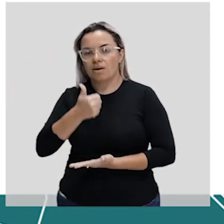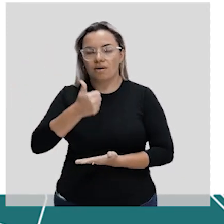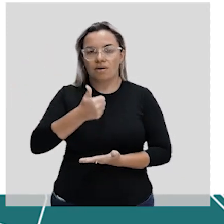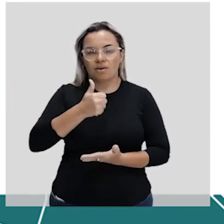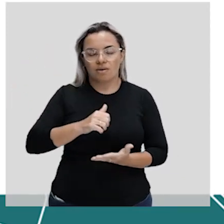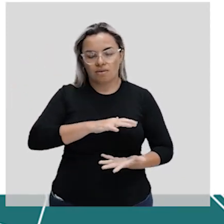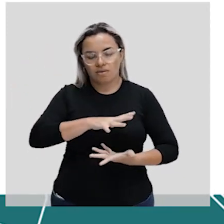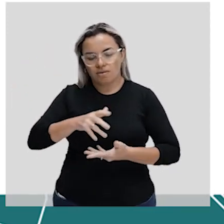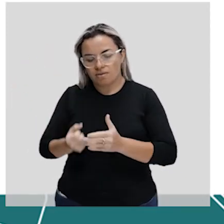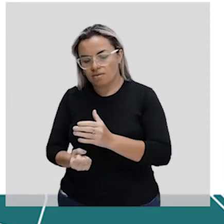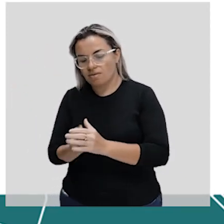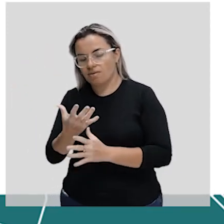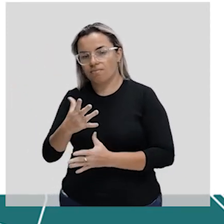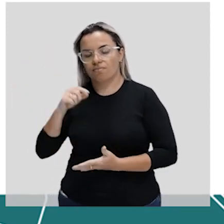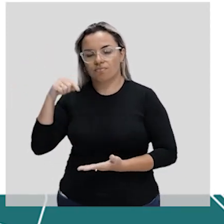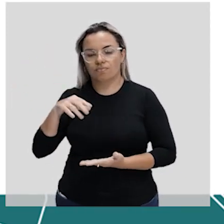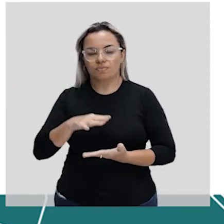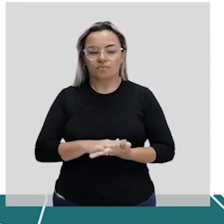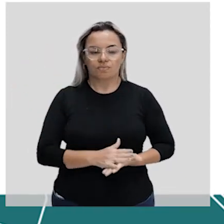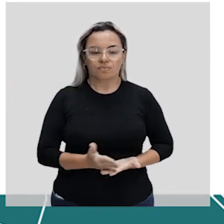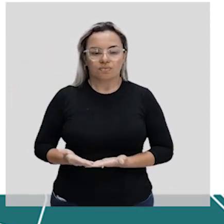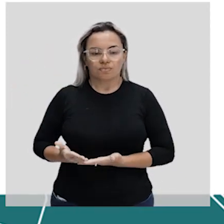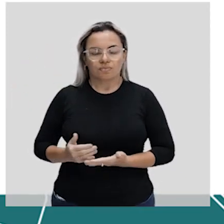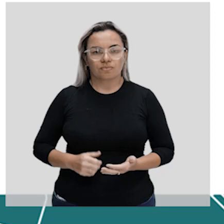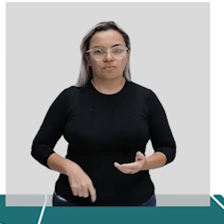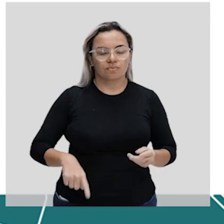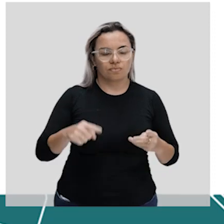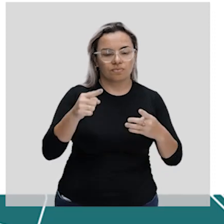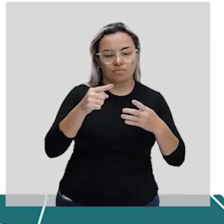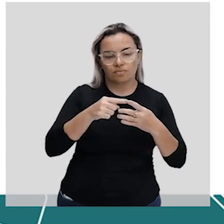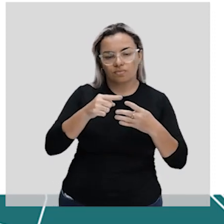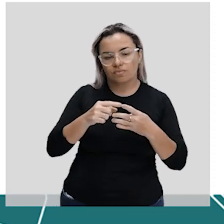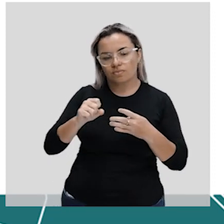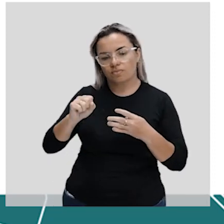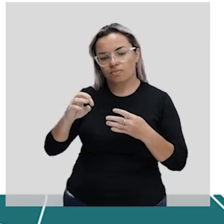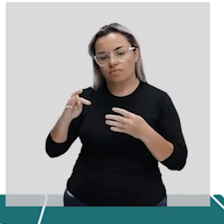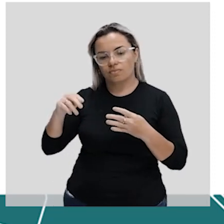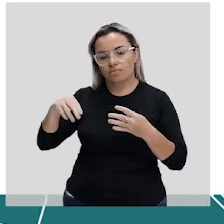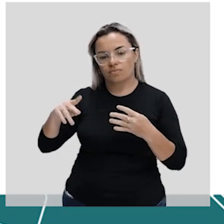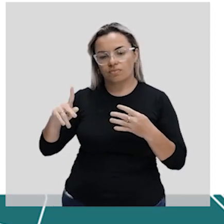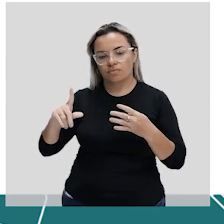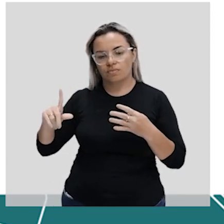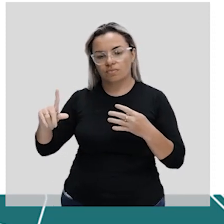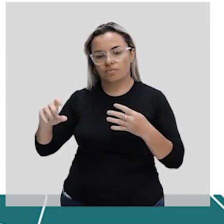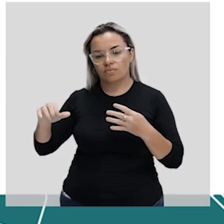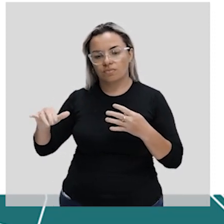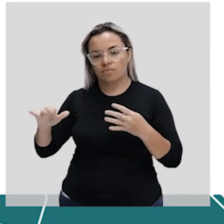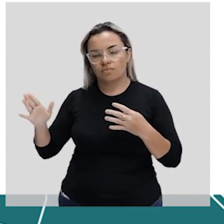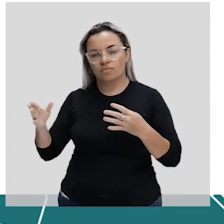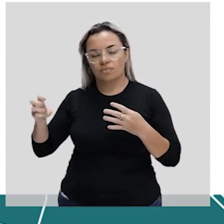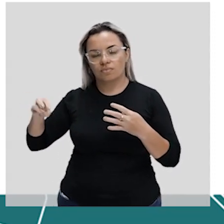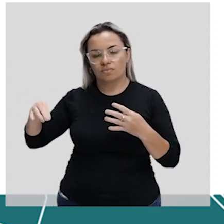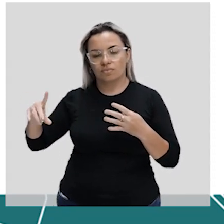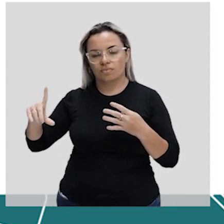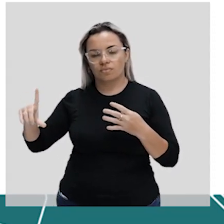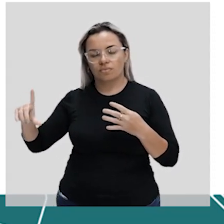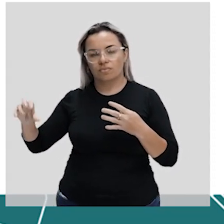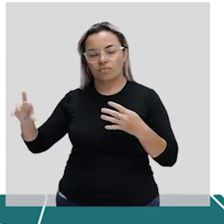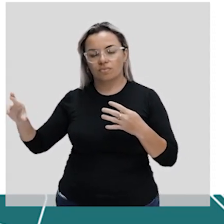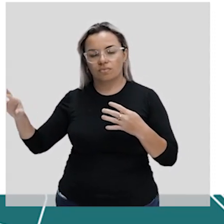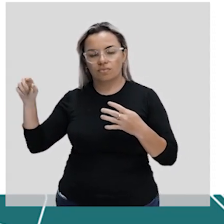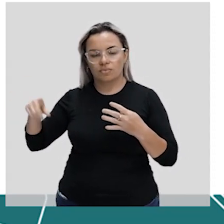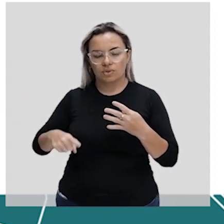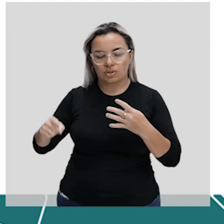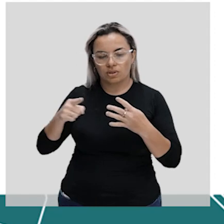tá? Então a gente vai falar sobre Stanley Miller, quem foi esse cara, tá? E vamos falar também do Harold Urey,